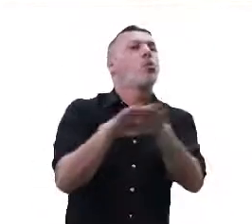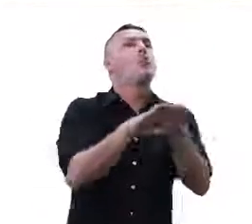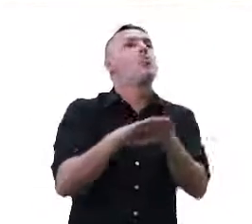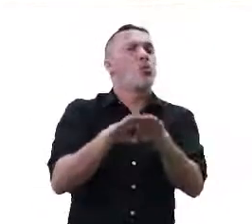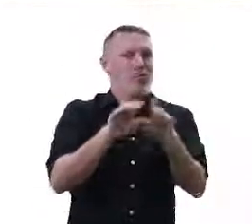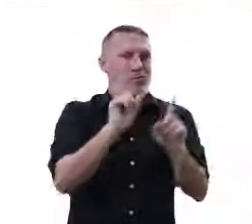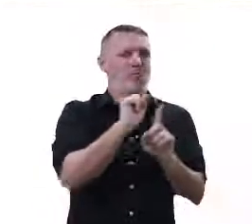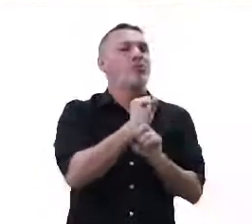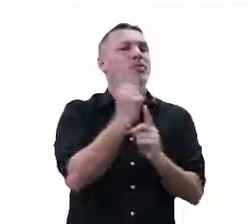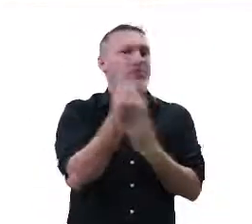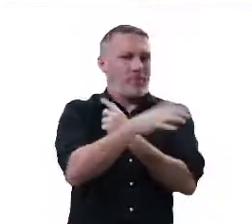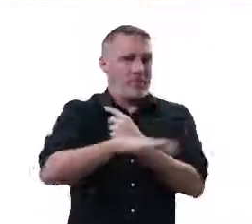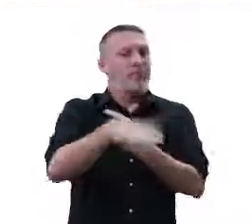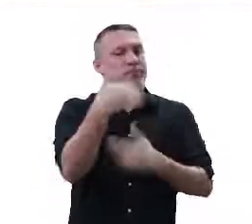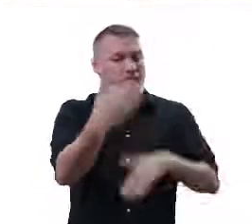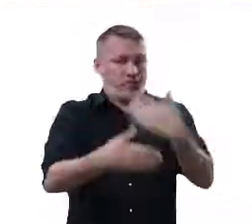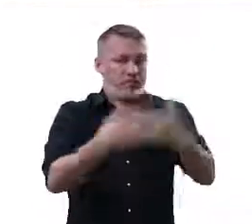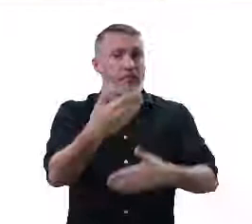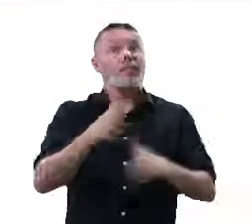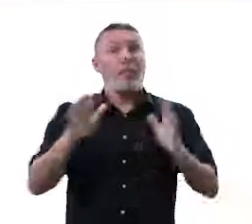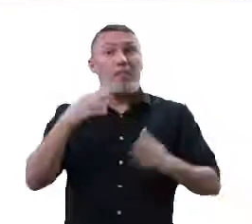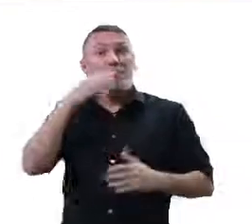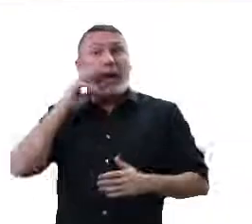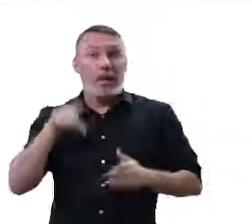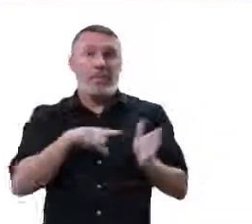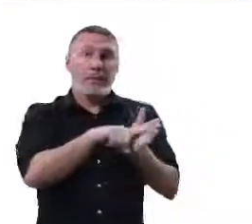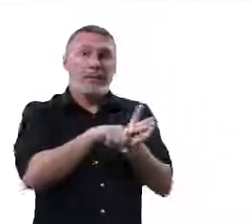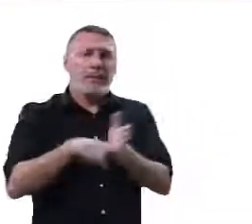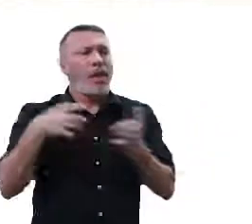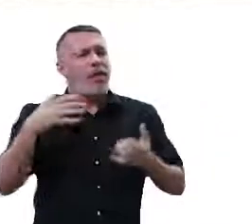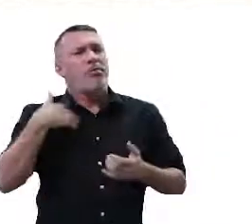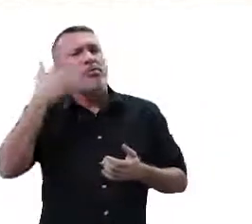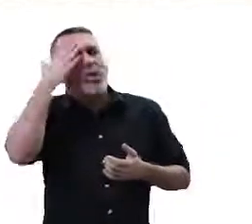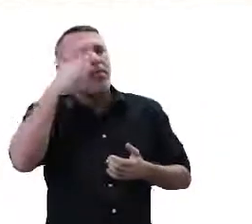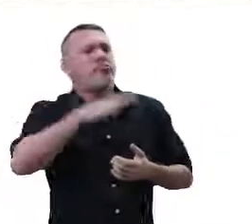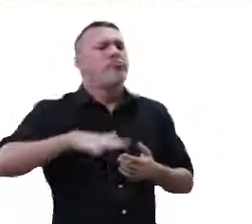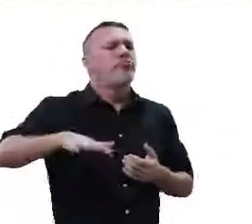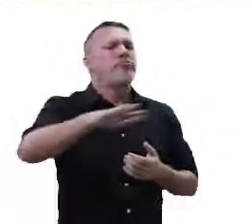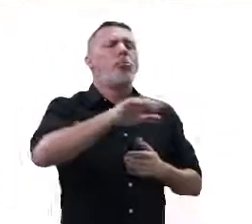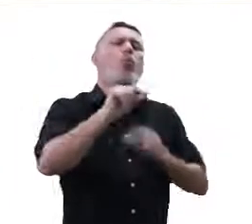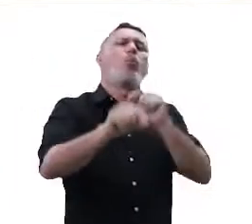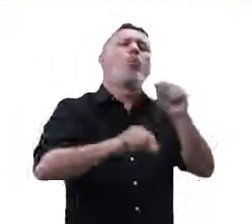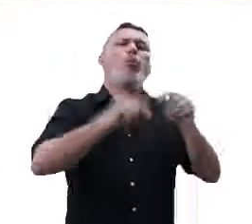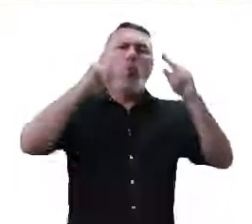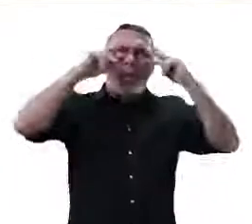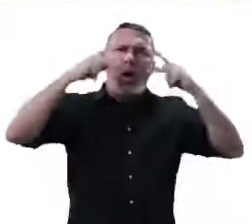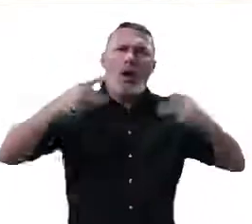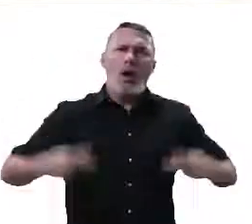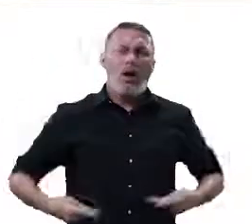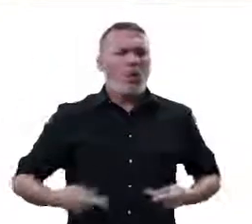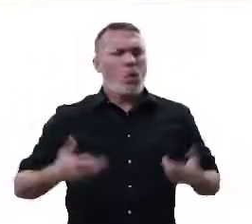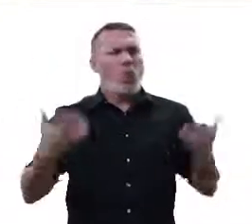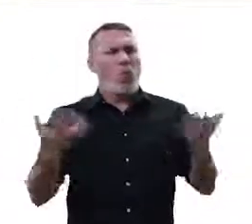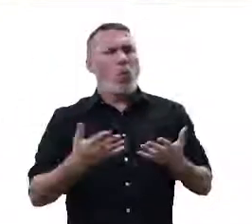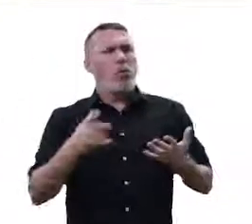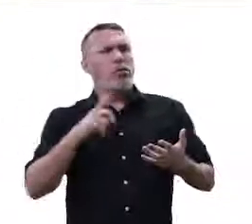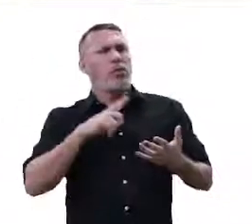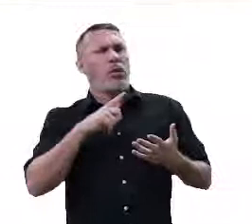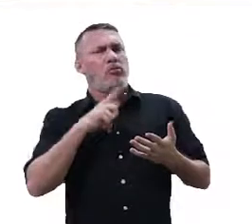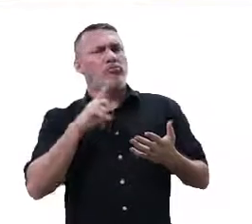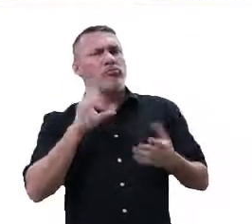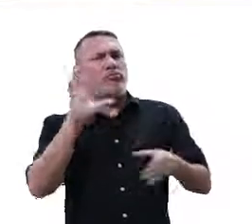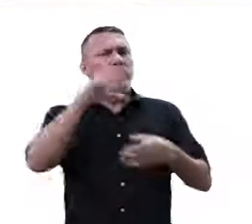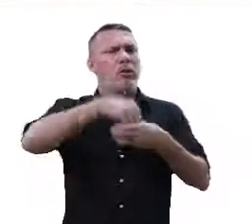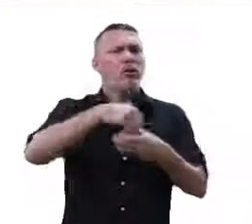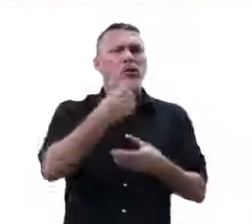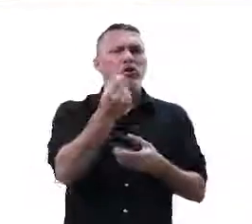comuns a todas elas. Mas, de qualquer maneira, é essa preocupação do Marx em entender como é que a humanidade